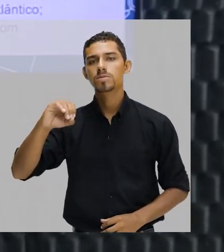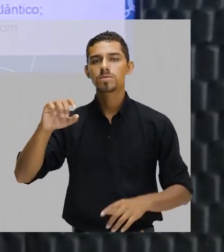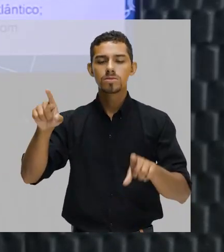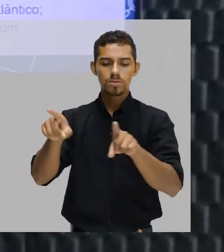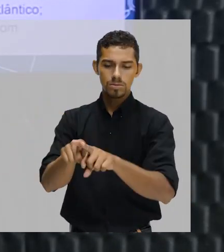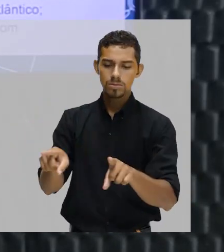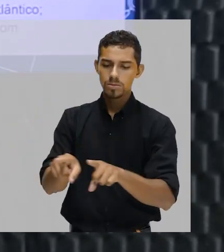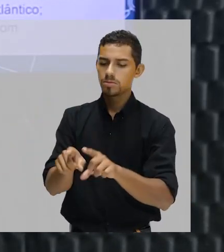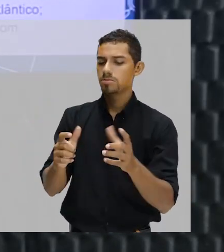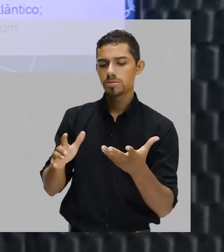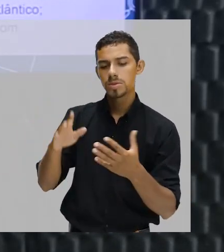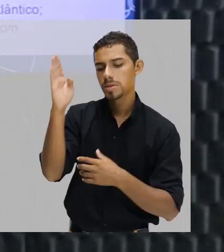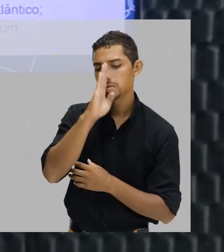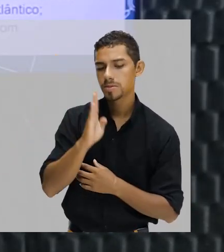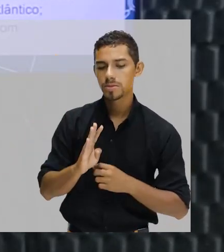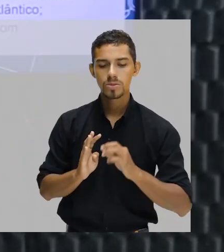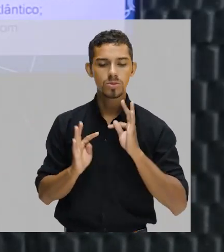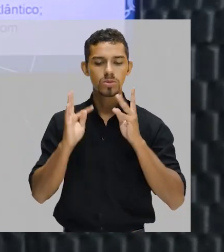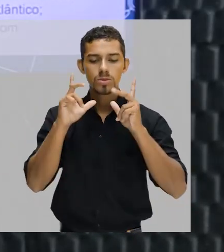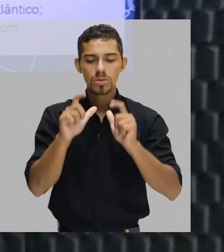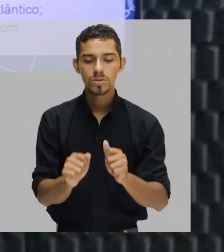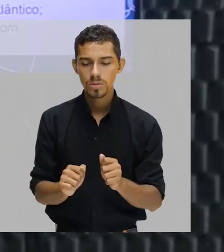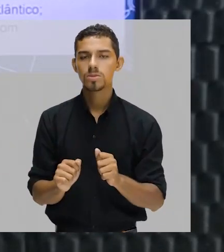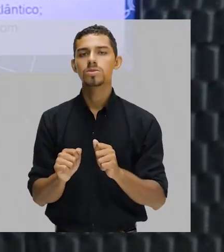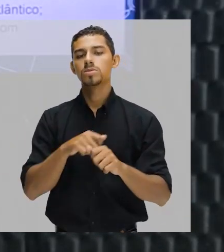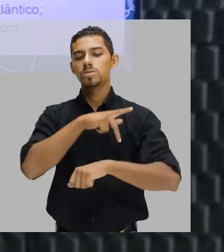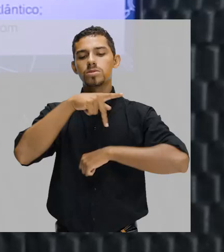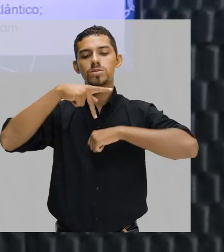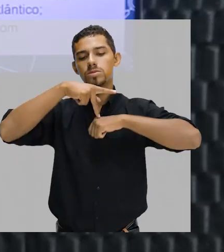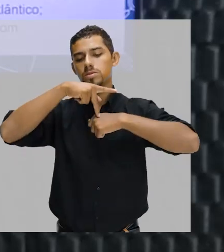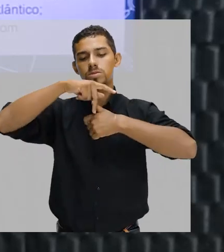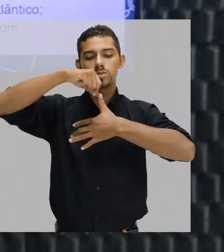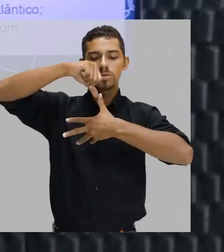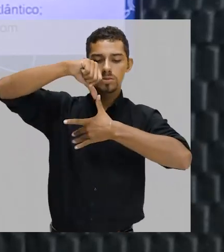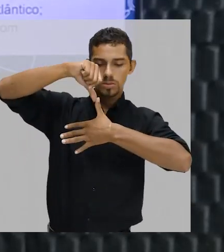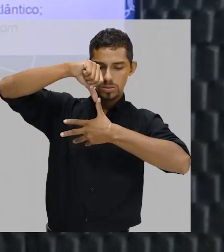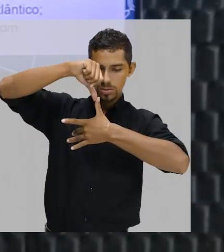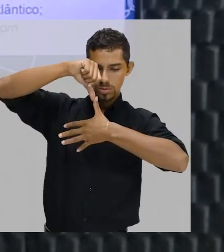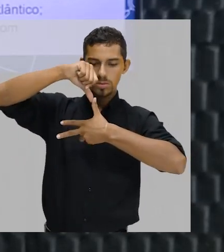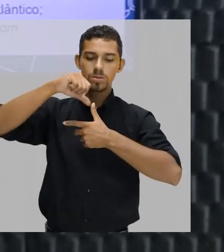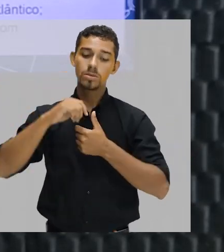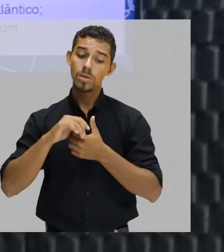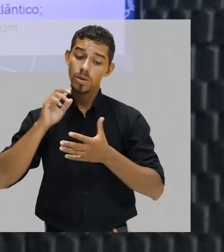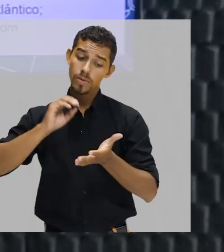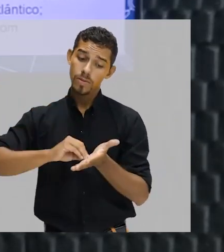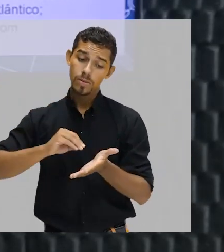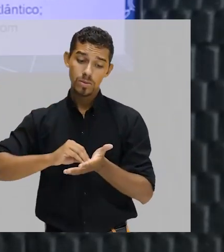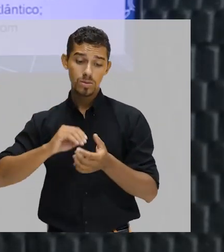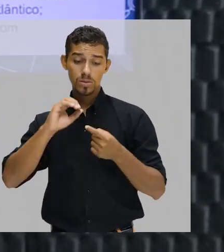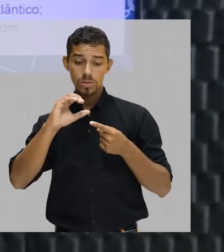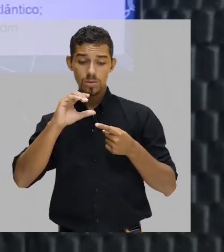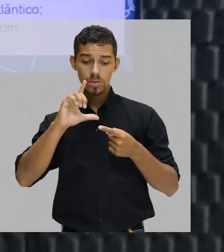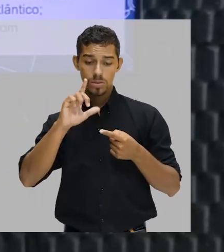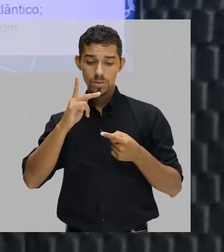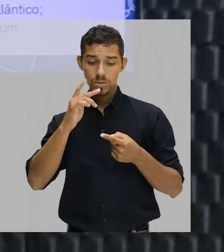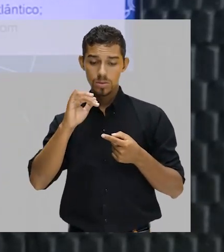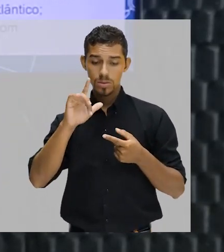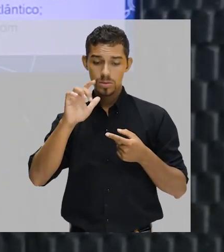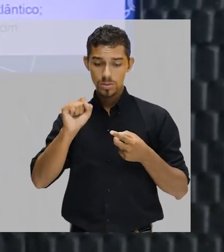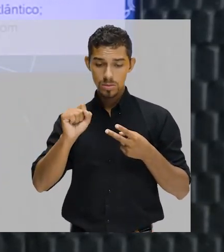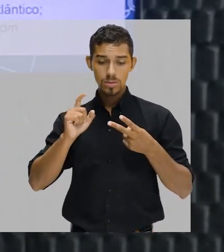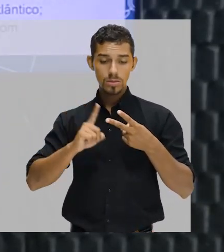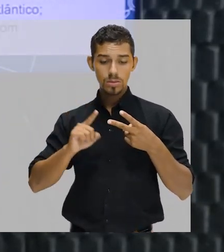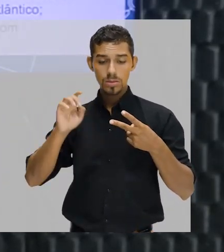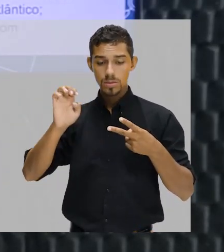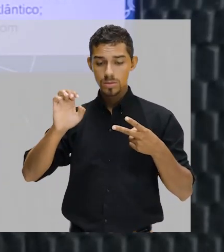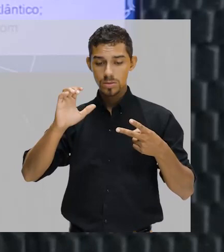fronteira com praticamente todos os países da América do Sul, exceto, tá certo, o Chile, tá bom? E o Equador, tá bom?